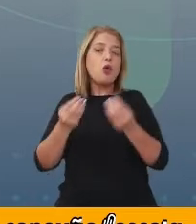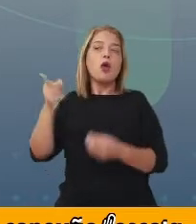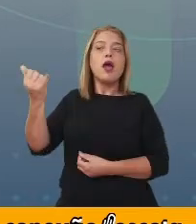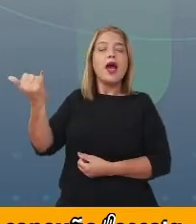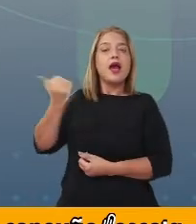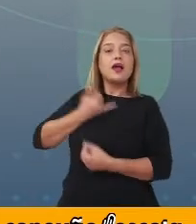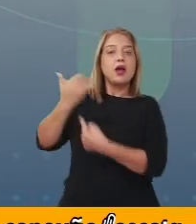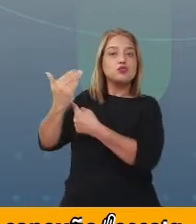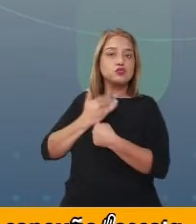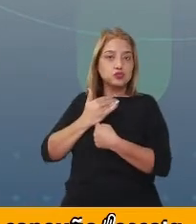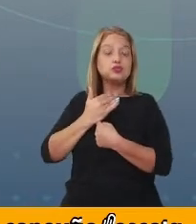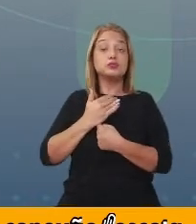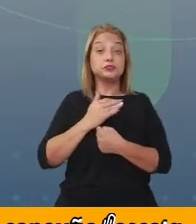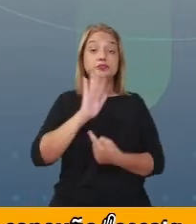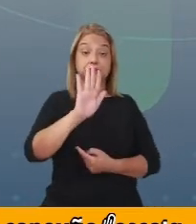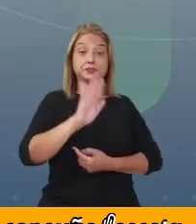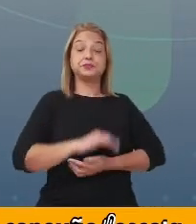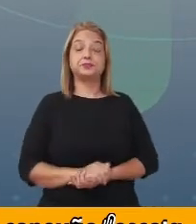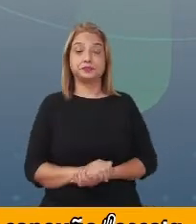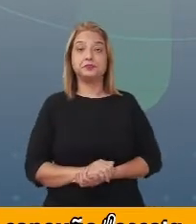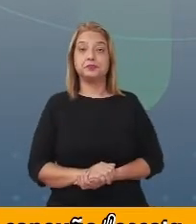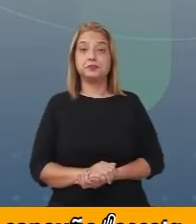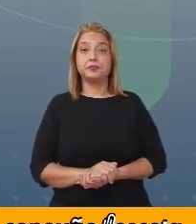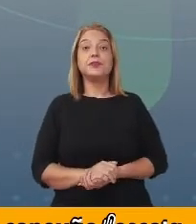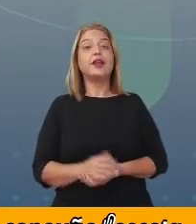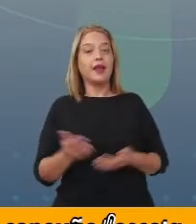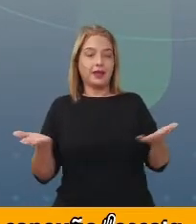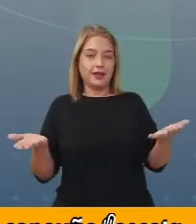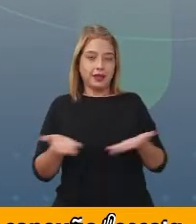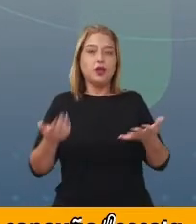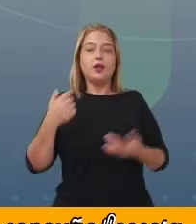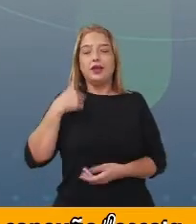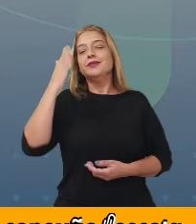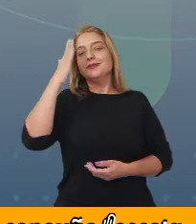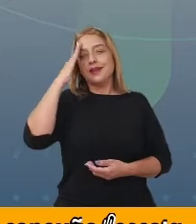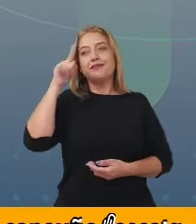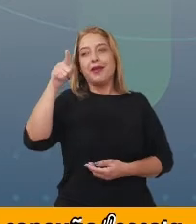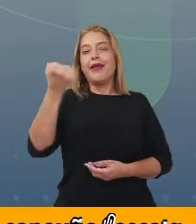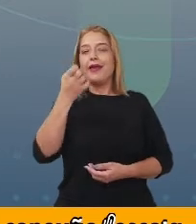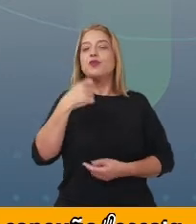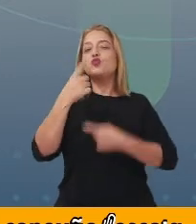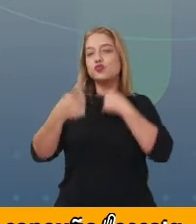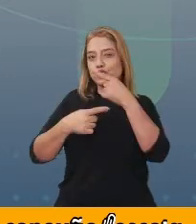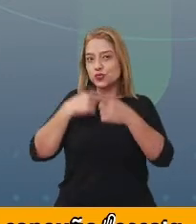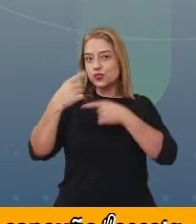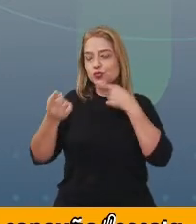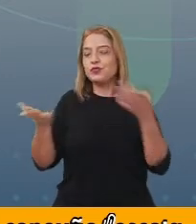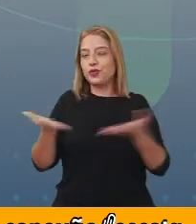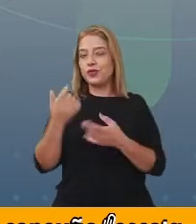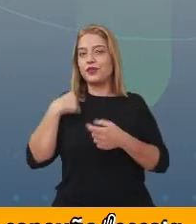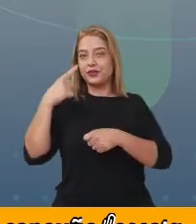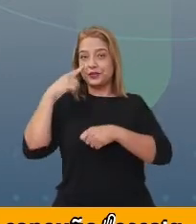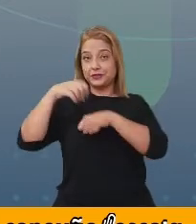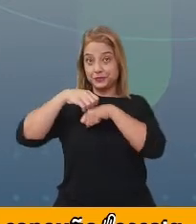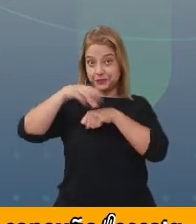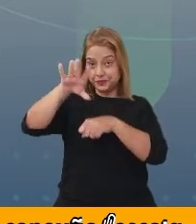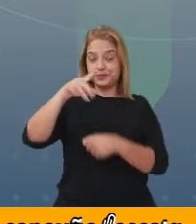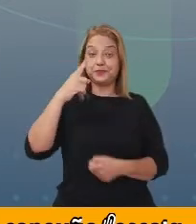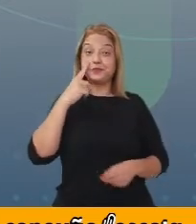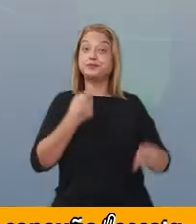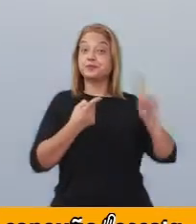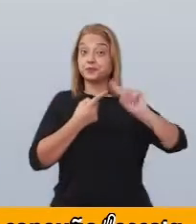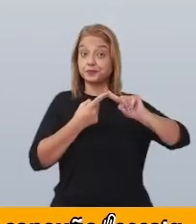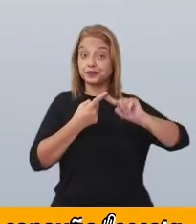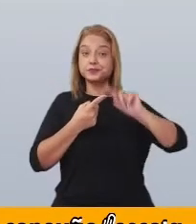dicas. Agora, sabia que você ia querer saber sobre essas dicas. Vamos lá então. Primeira delas,